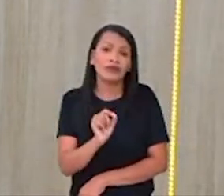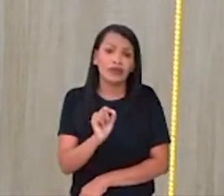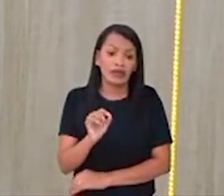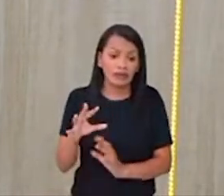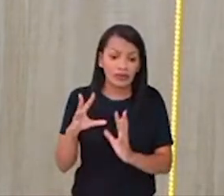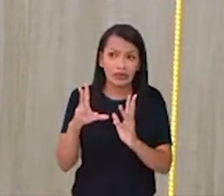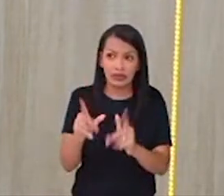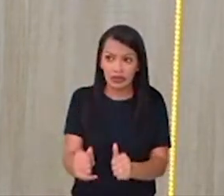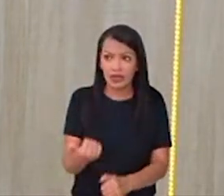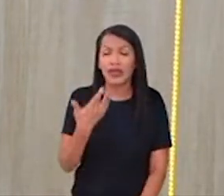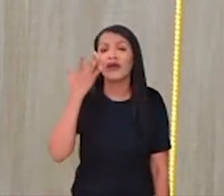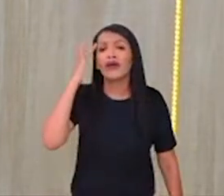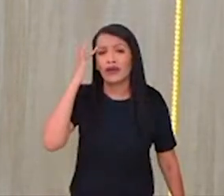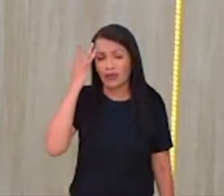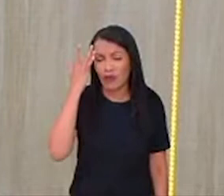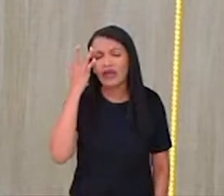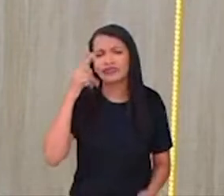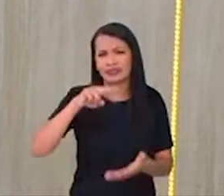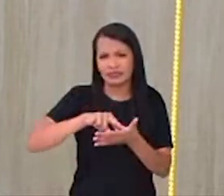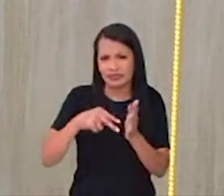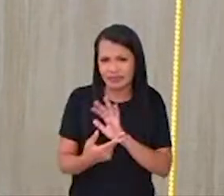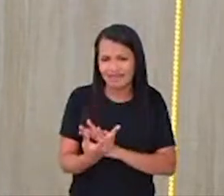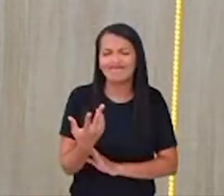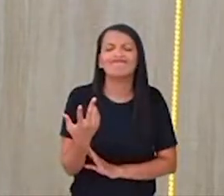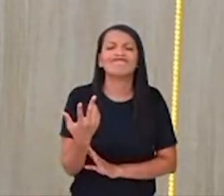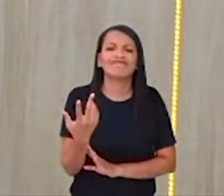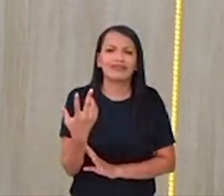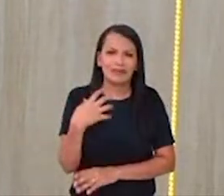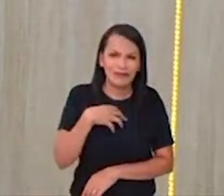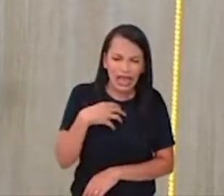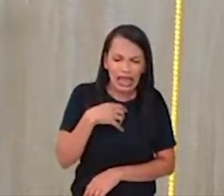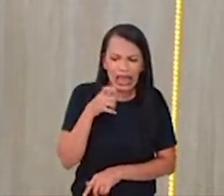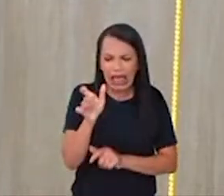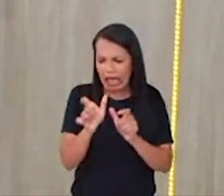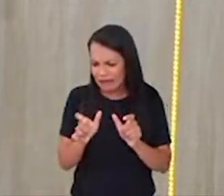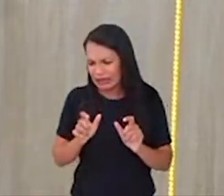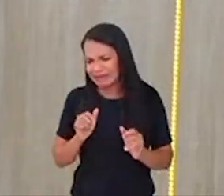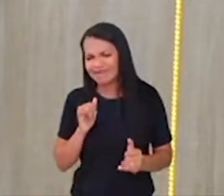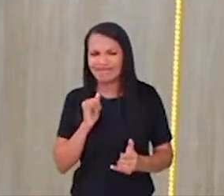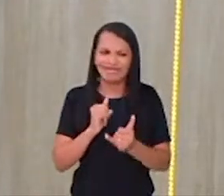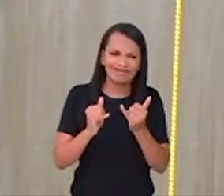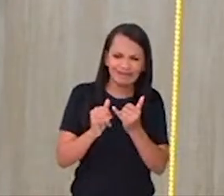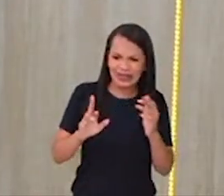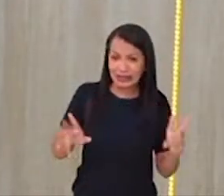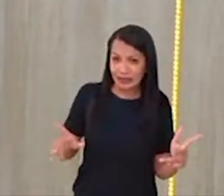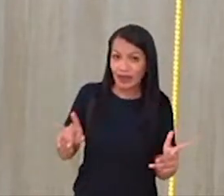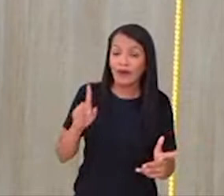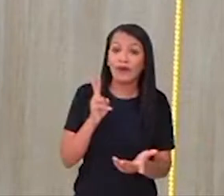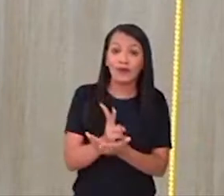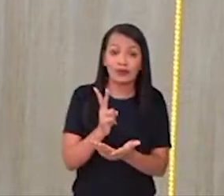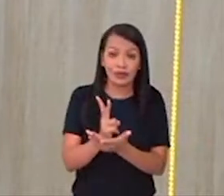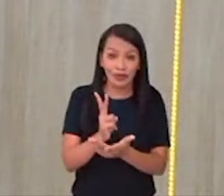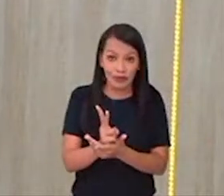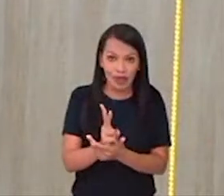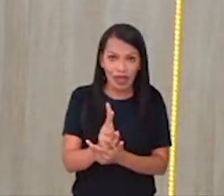Acho que peguei pesado no campo semântico, né? Foi muita palavra estranha. Então, a gente vai continuando essa aula na próxima.